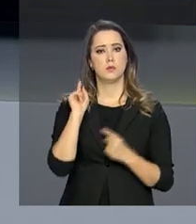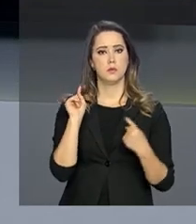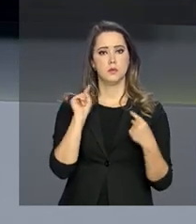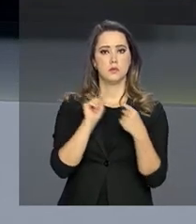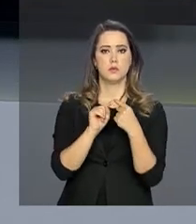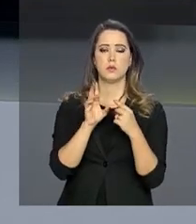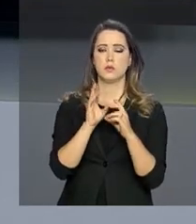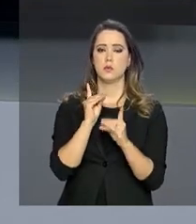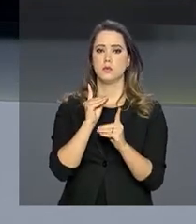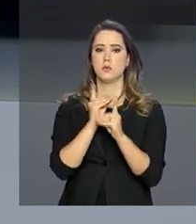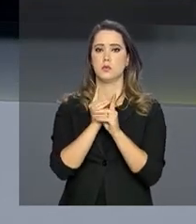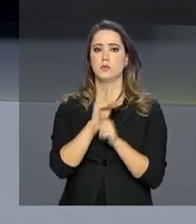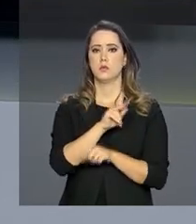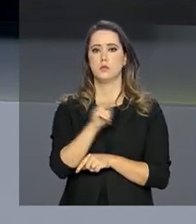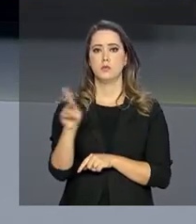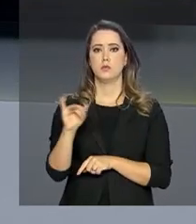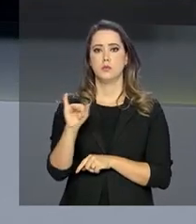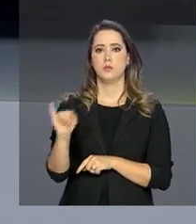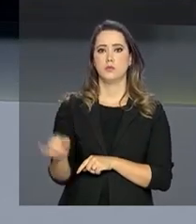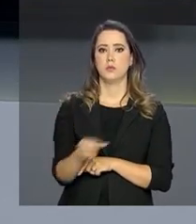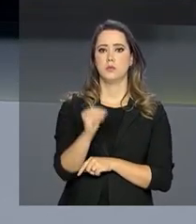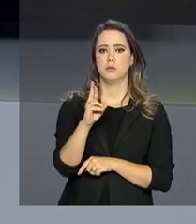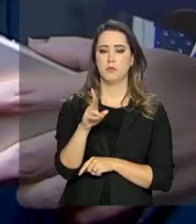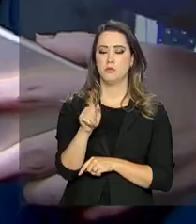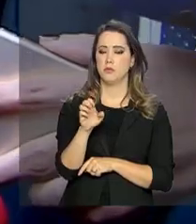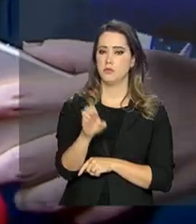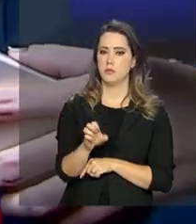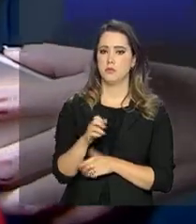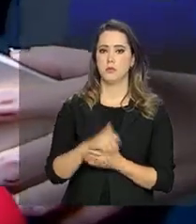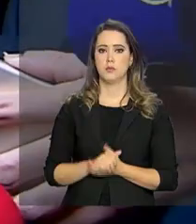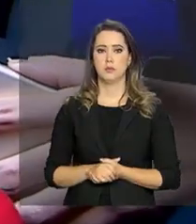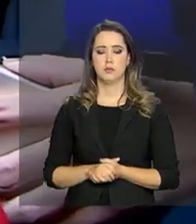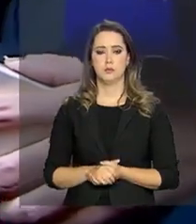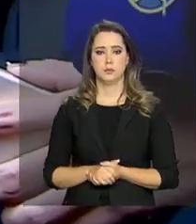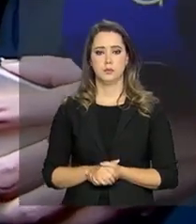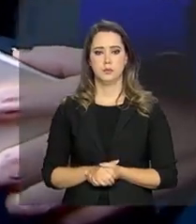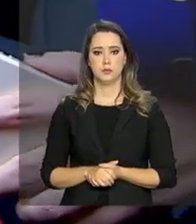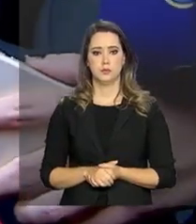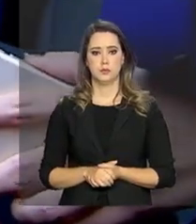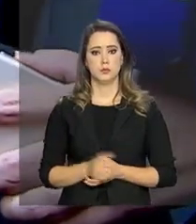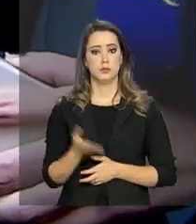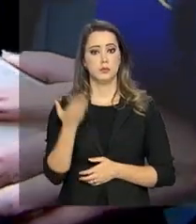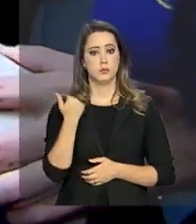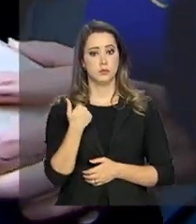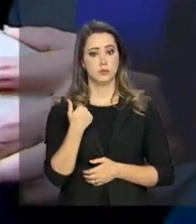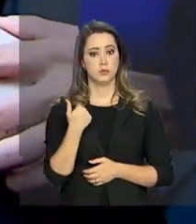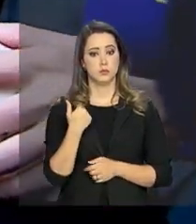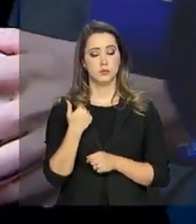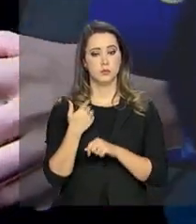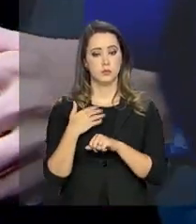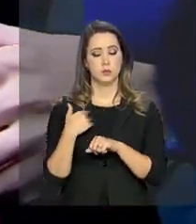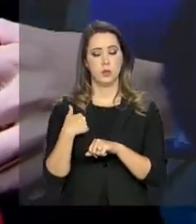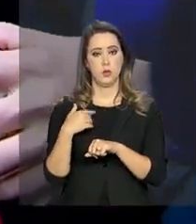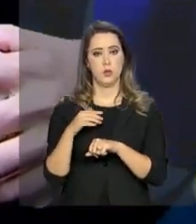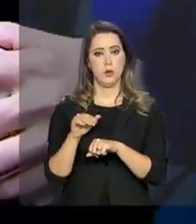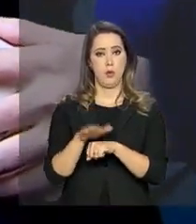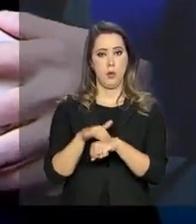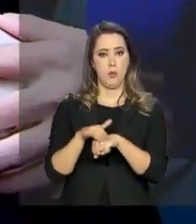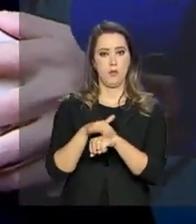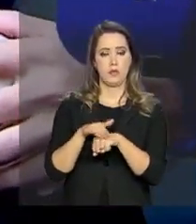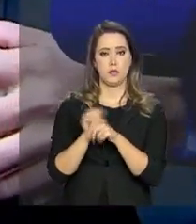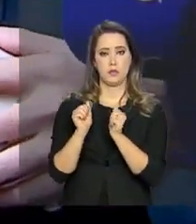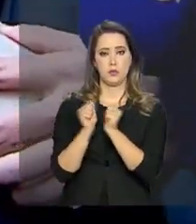do encontro com o presidente jorge fonseca ainda pouco eu estive com o senhor